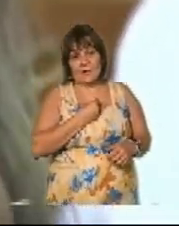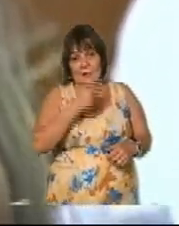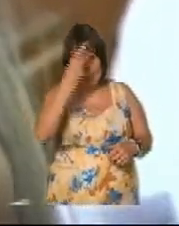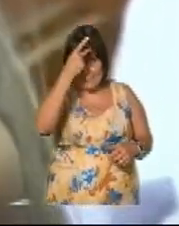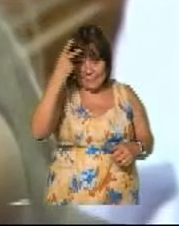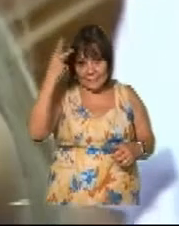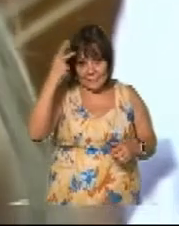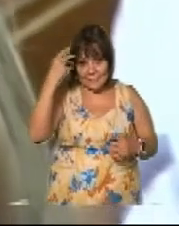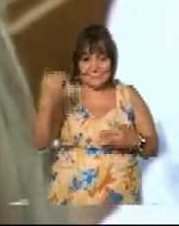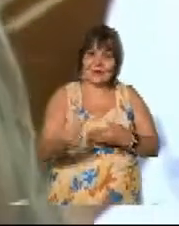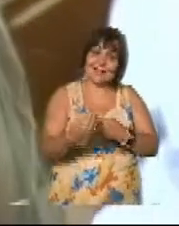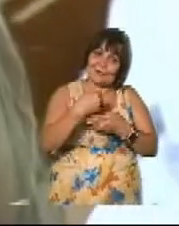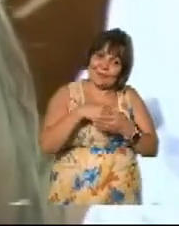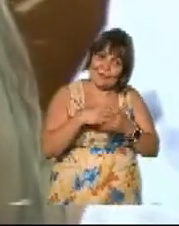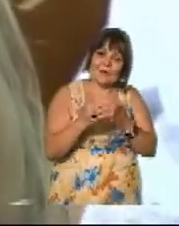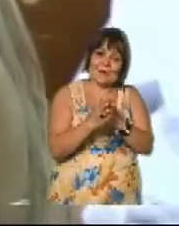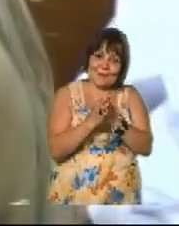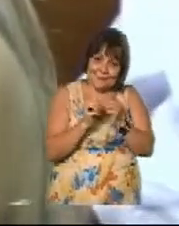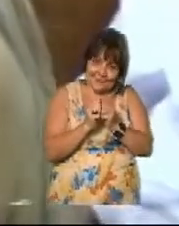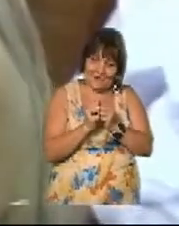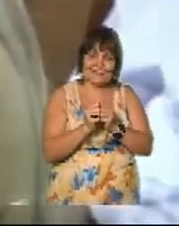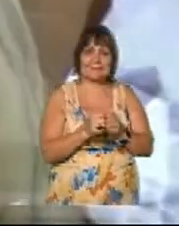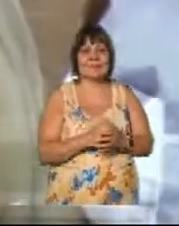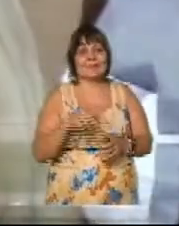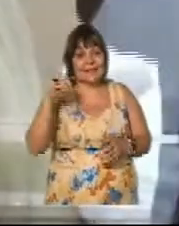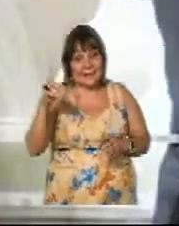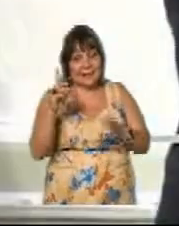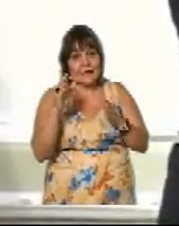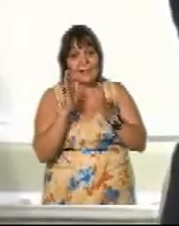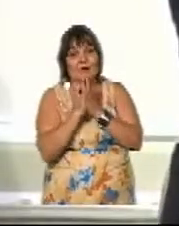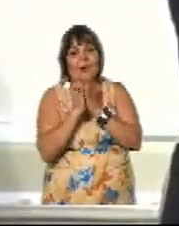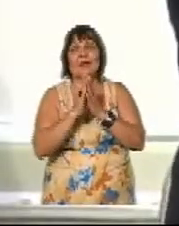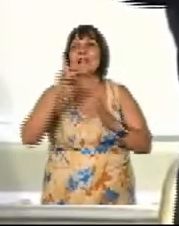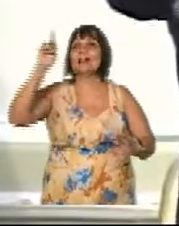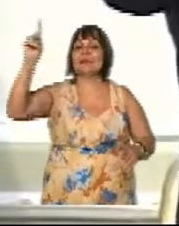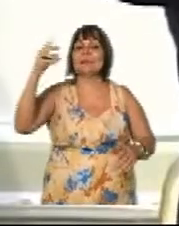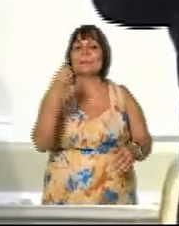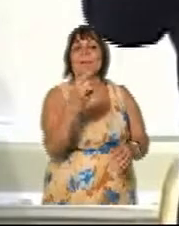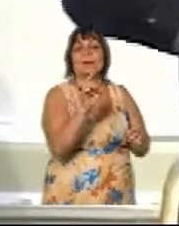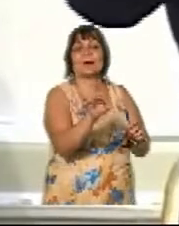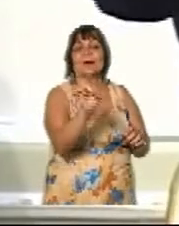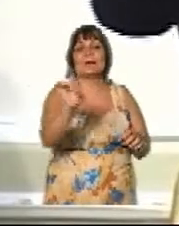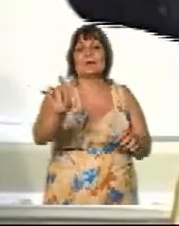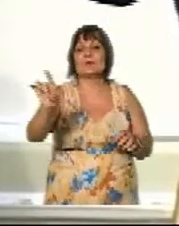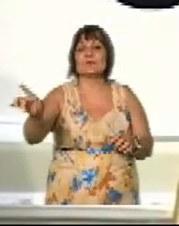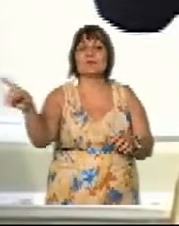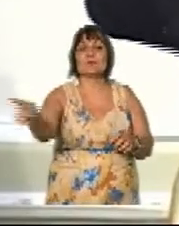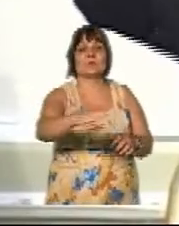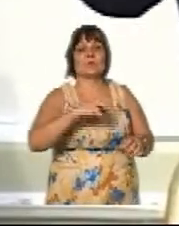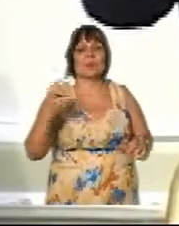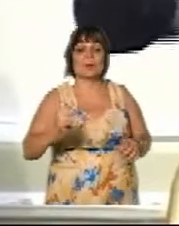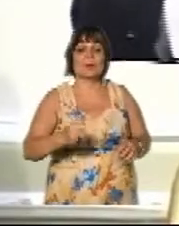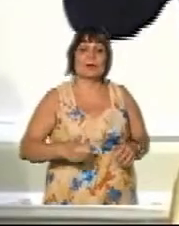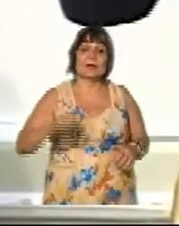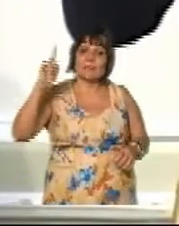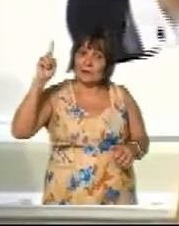a salvação, ele salva totalmente e ele intercede por nós. Olha, amado, Deus intercede por você